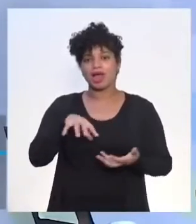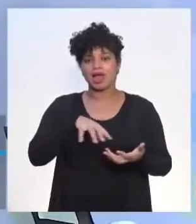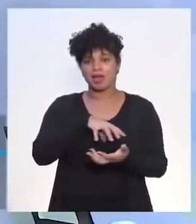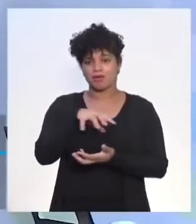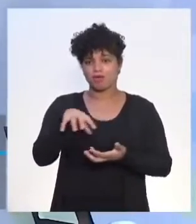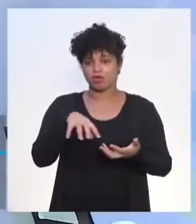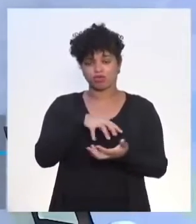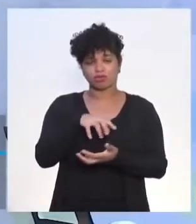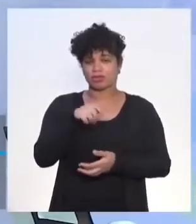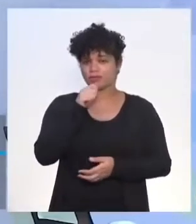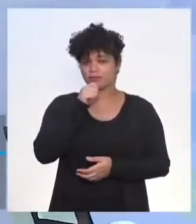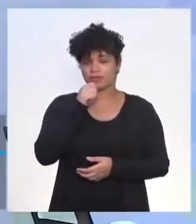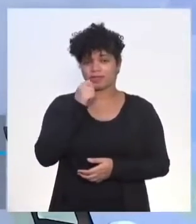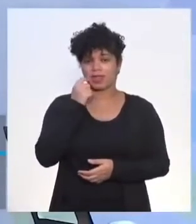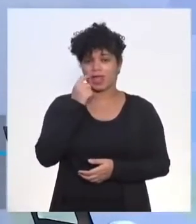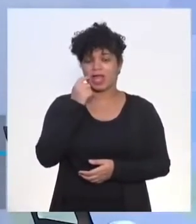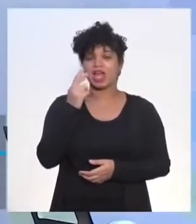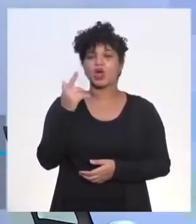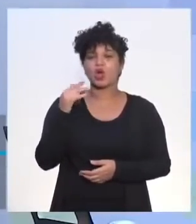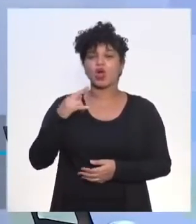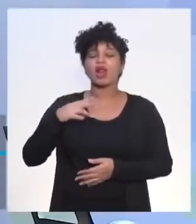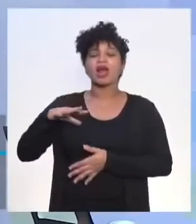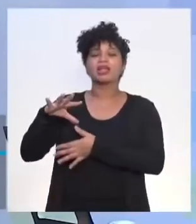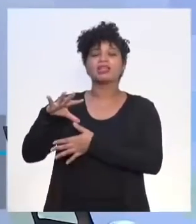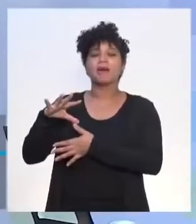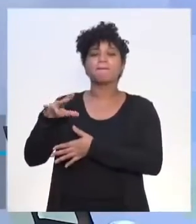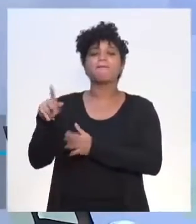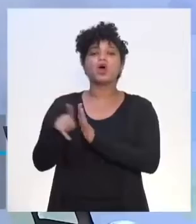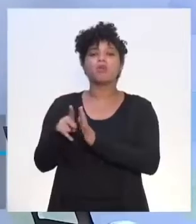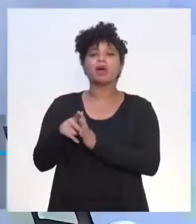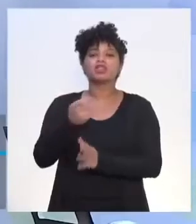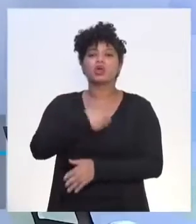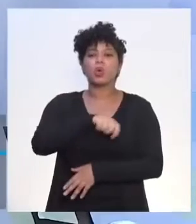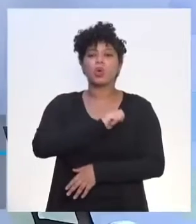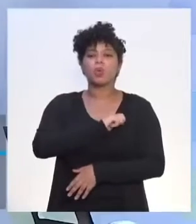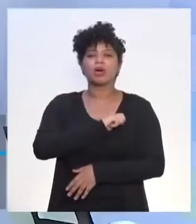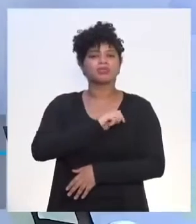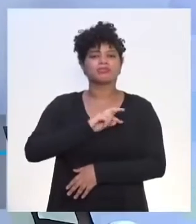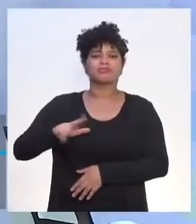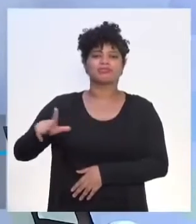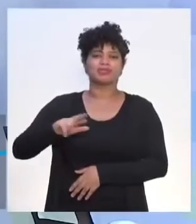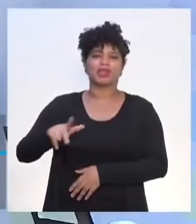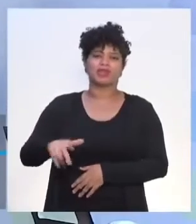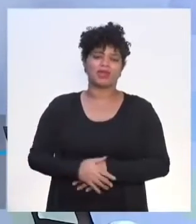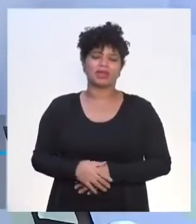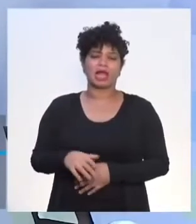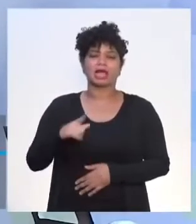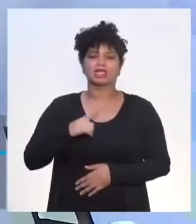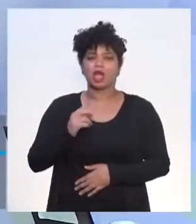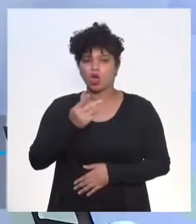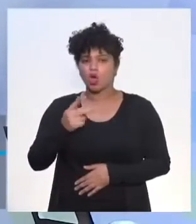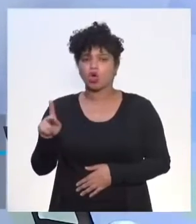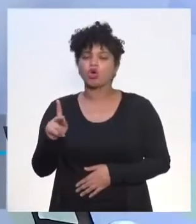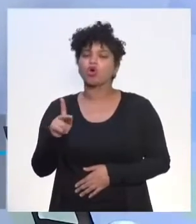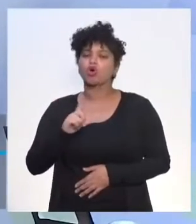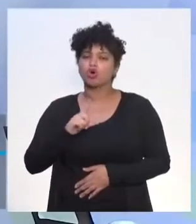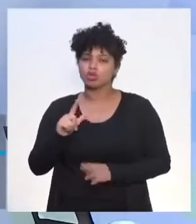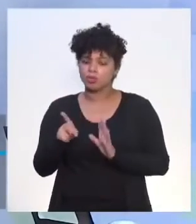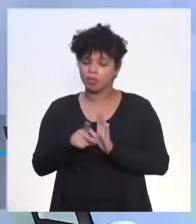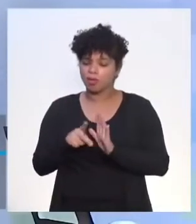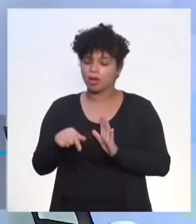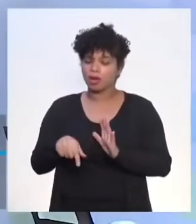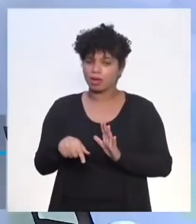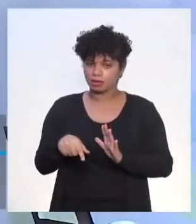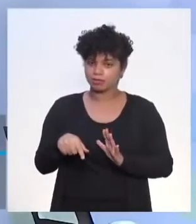revolução, né? Como houve na América Espanhola, né? Houve aí, claro, as revoltas, né, em muitos lugares do